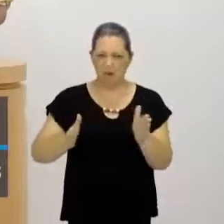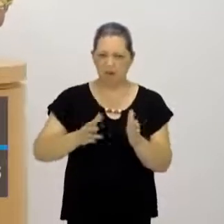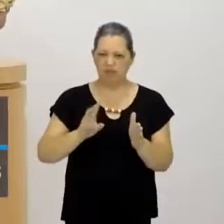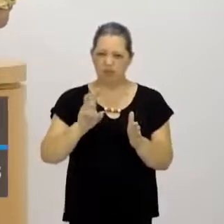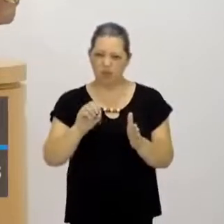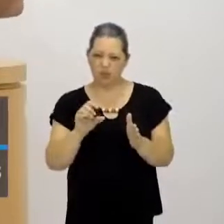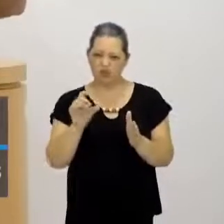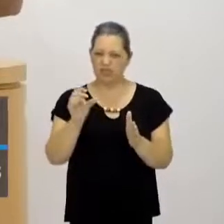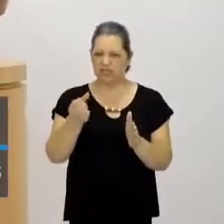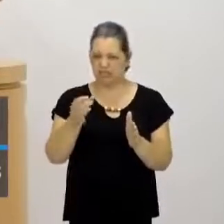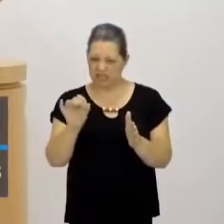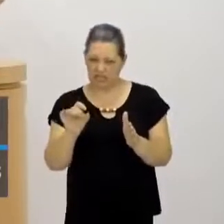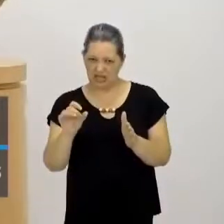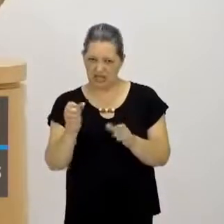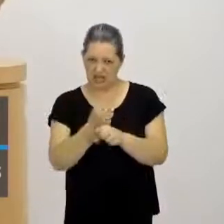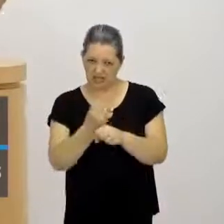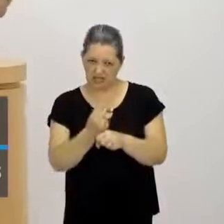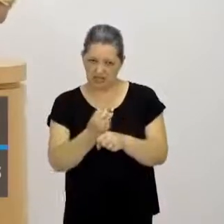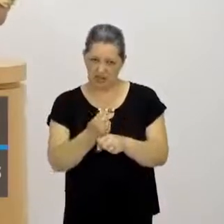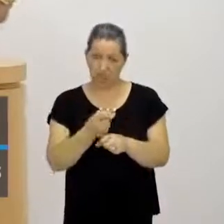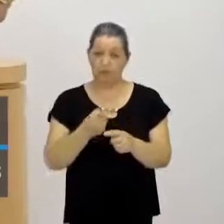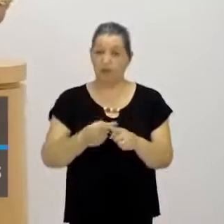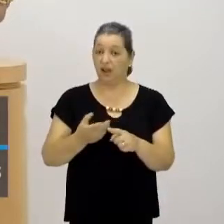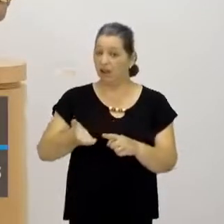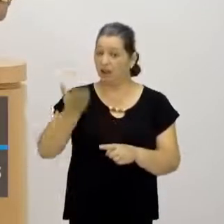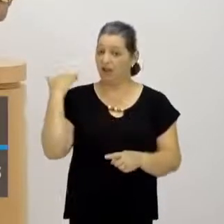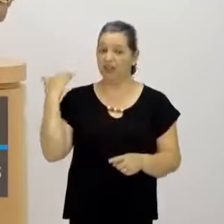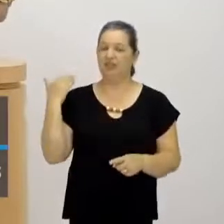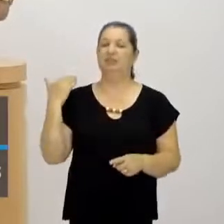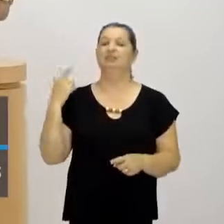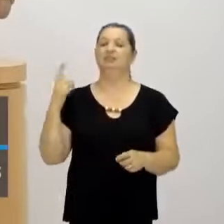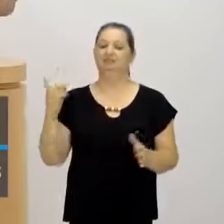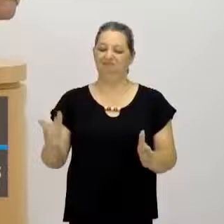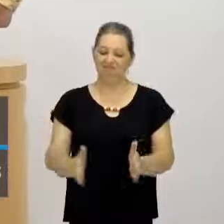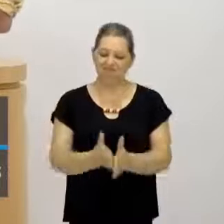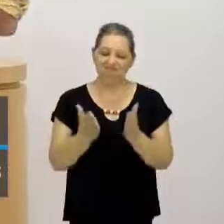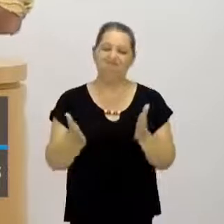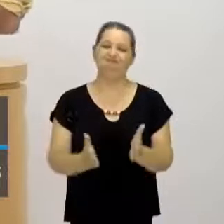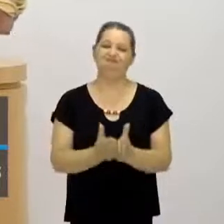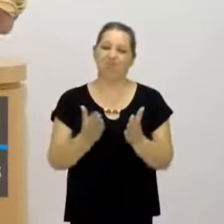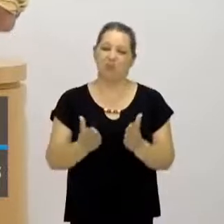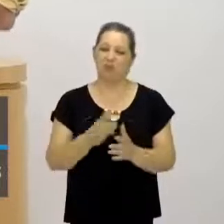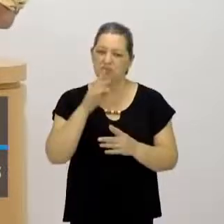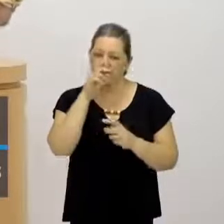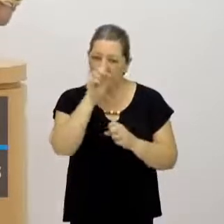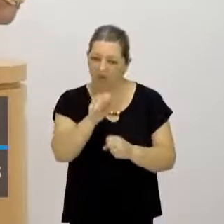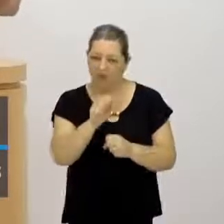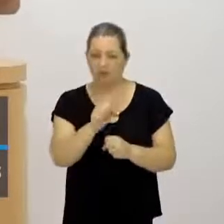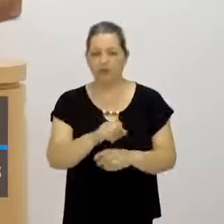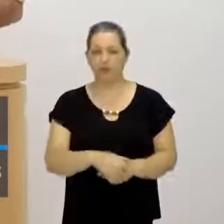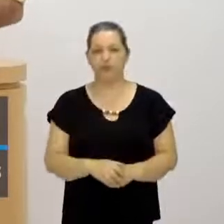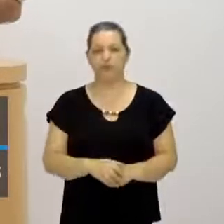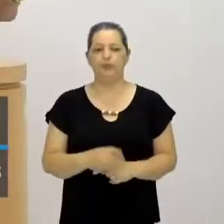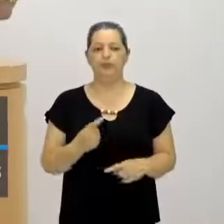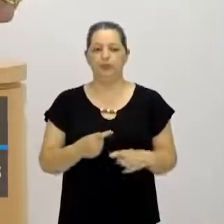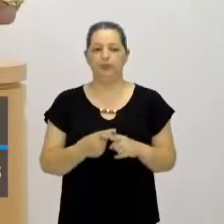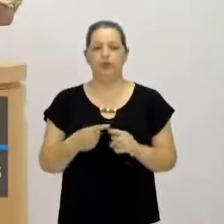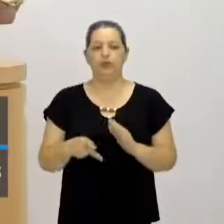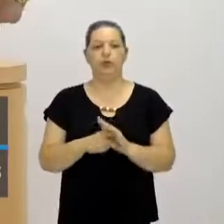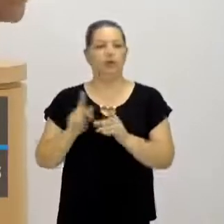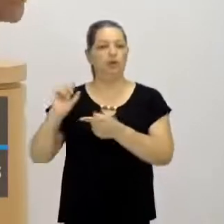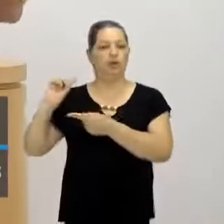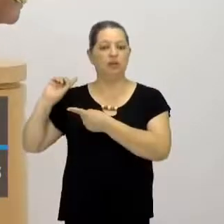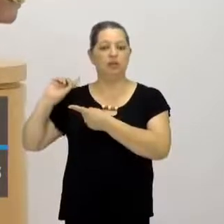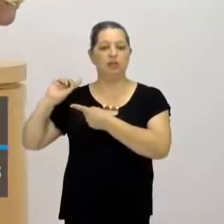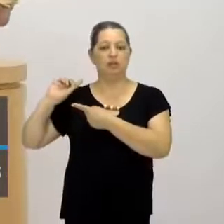La Dolce Vita. Mas antes, a realidade era de muita pobreza, e muita gente que está me ouvindo aqui, com ascendência italiana,